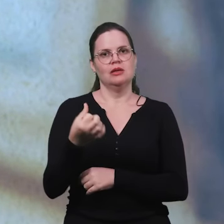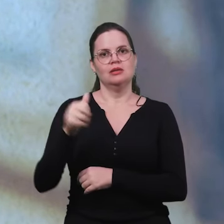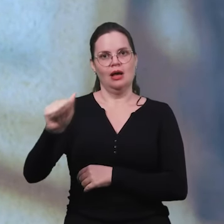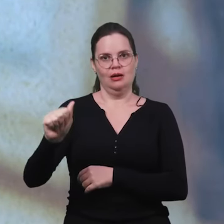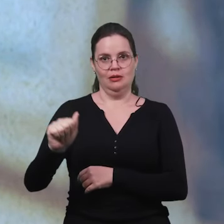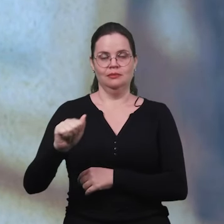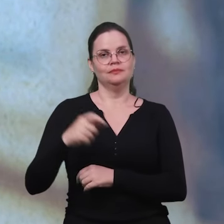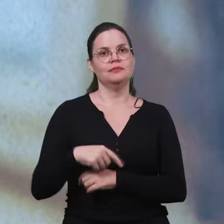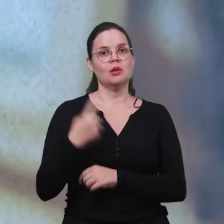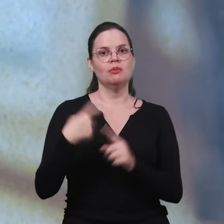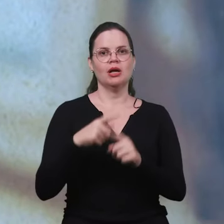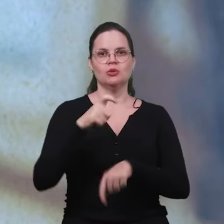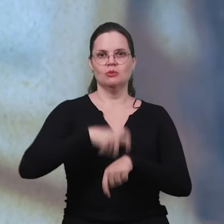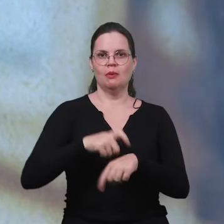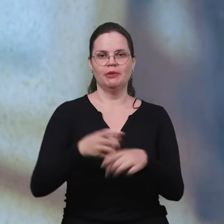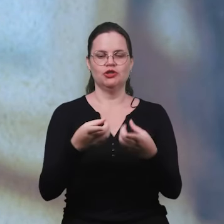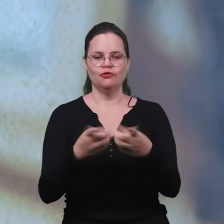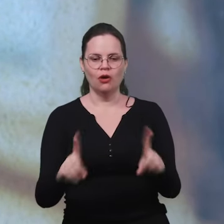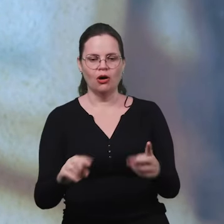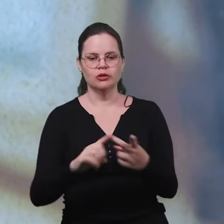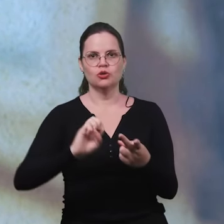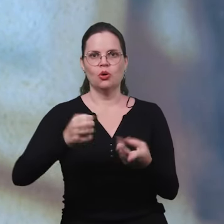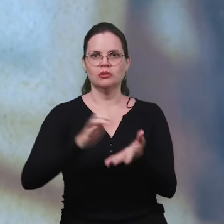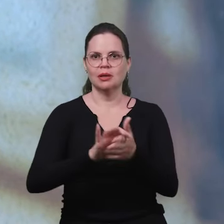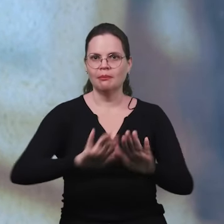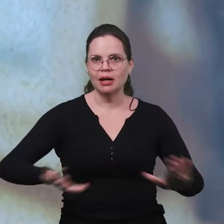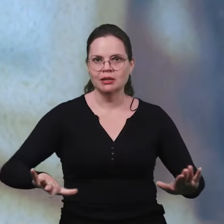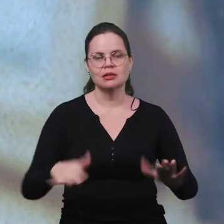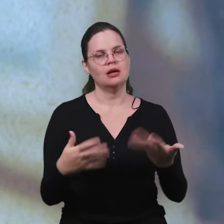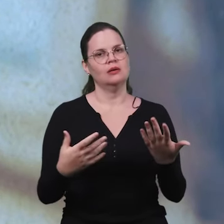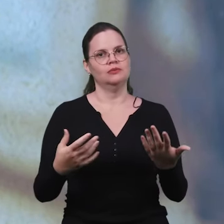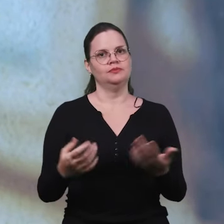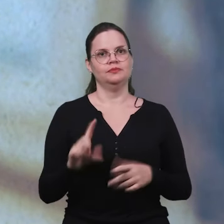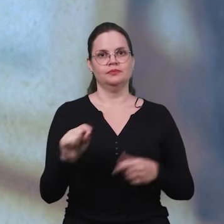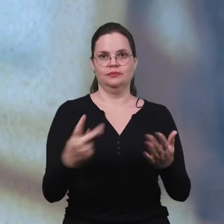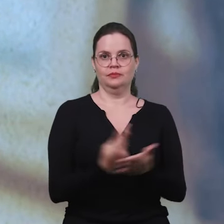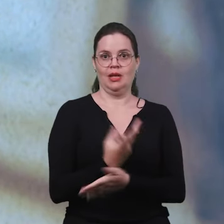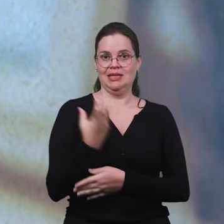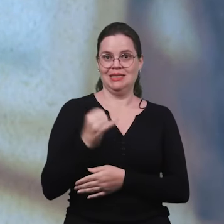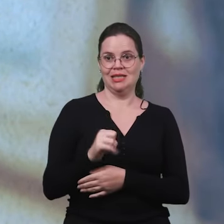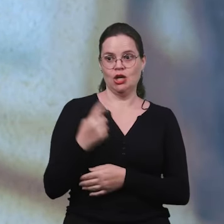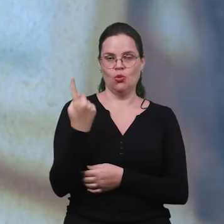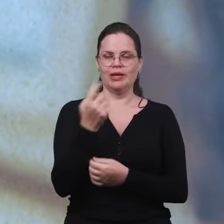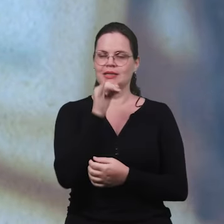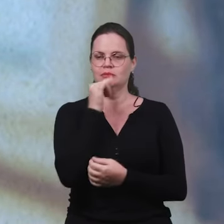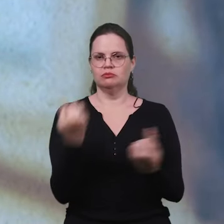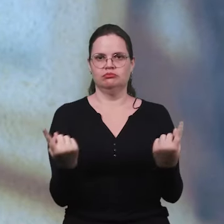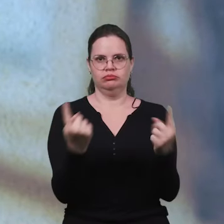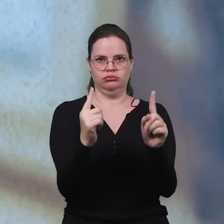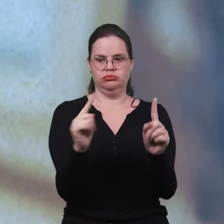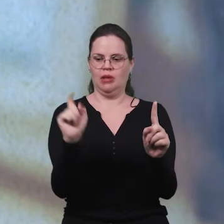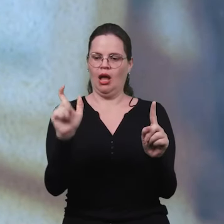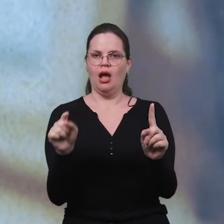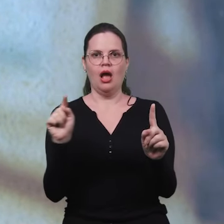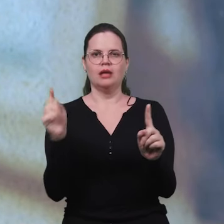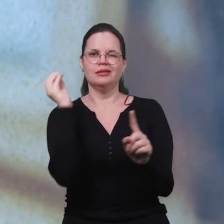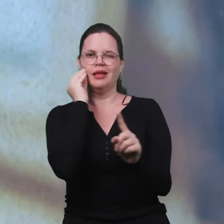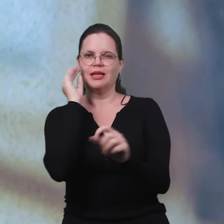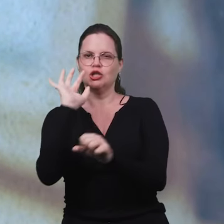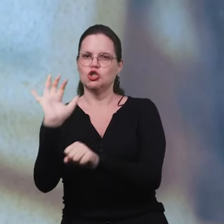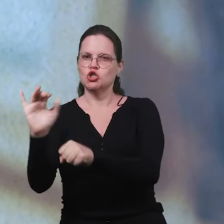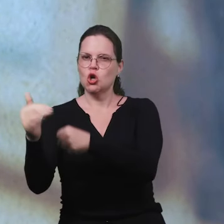da separação, do divórcio, da dissolução da união estável, um dos cônjuges tentar esconder, ocultar um